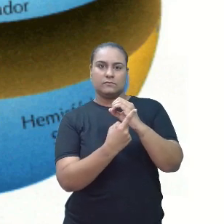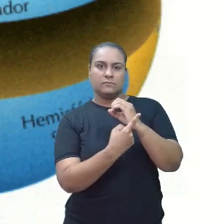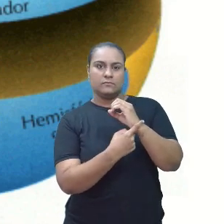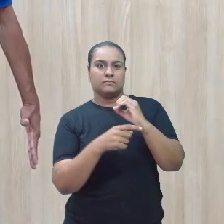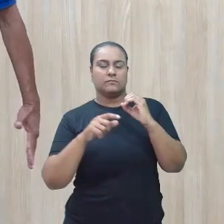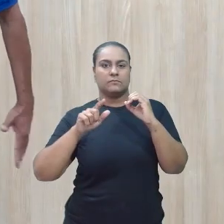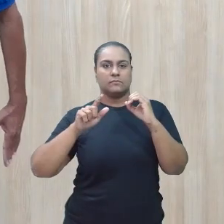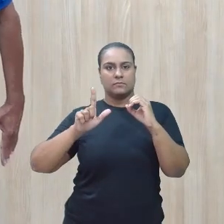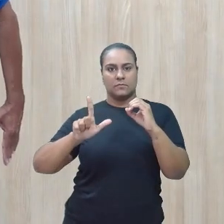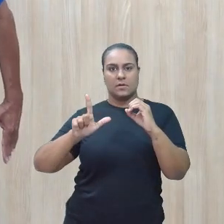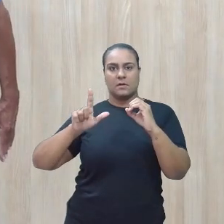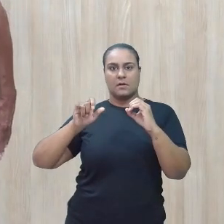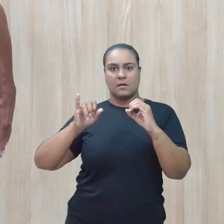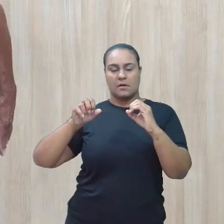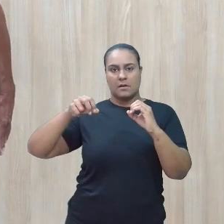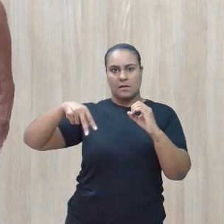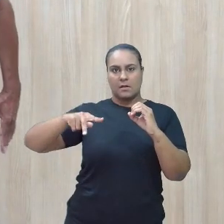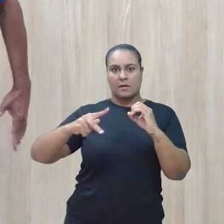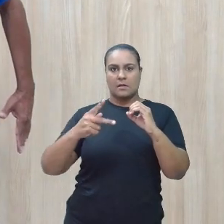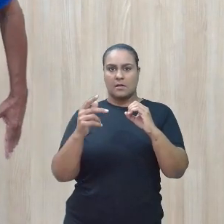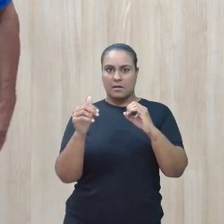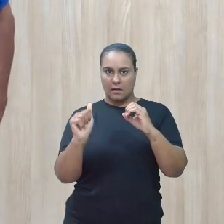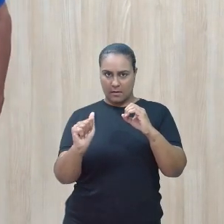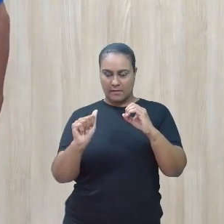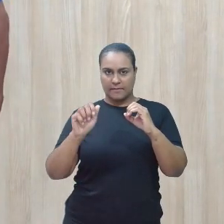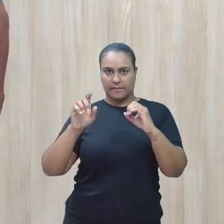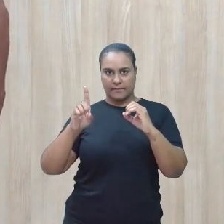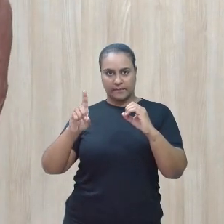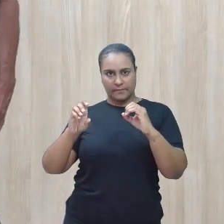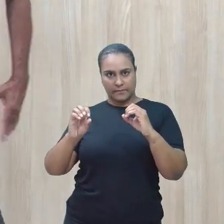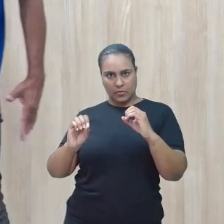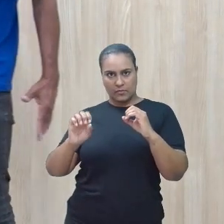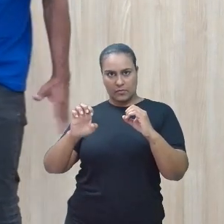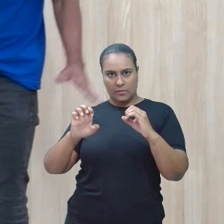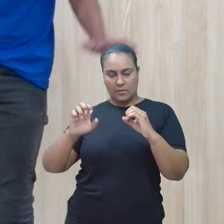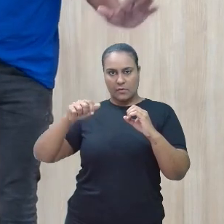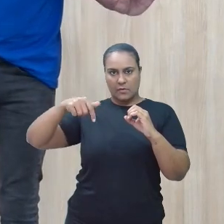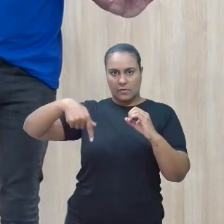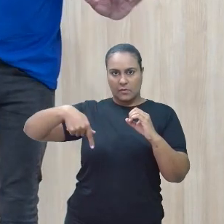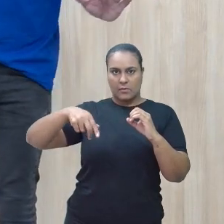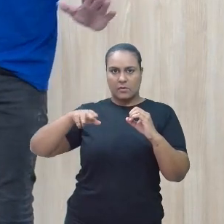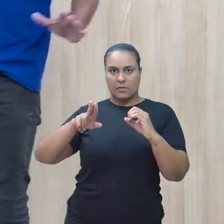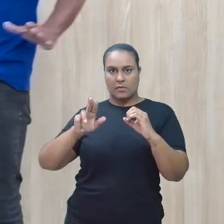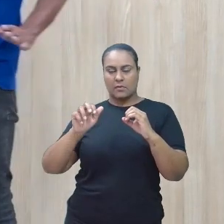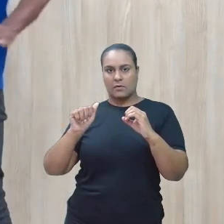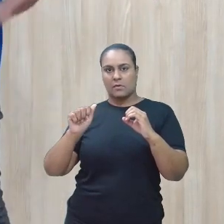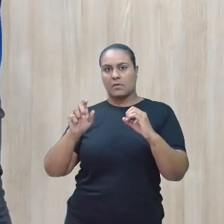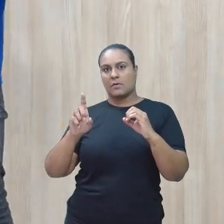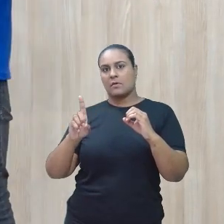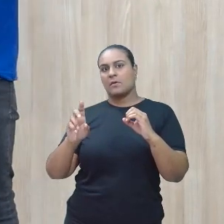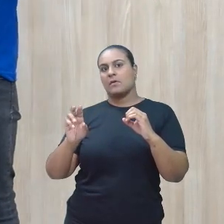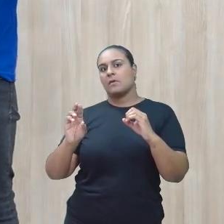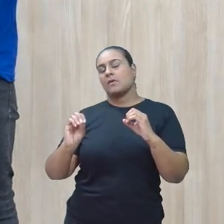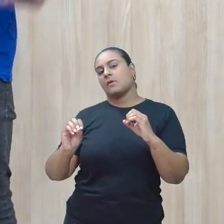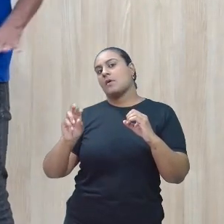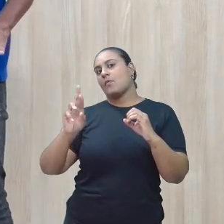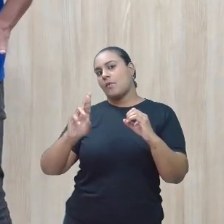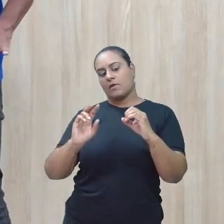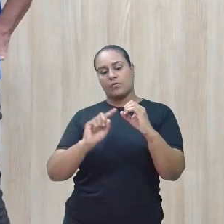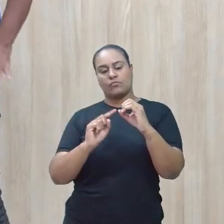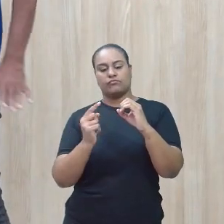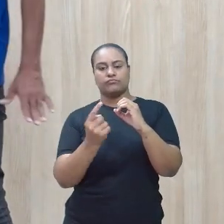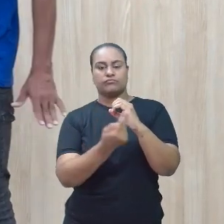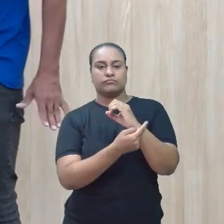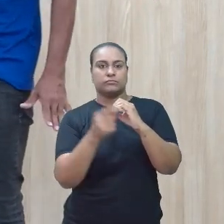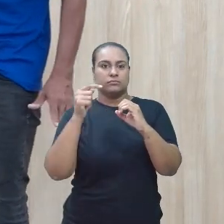aqui, ó. Ela divide no meio aqui. Então, sei o que é norte, hemisfério e hemisfério sul. Então, tudo que está aqui, norte. O que está aqui